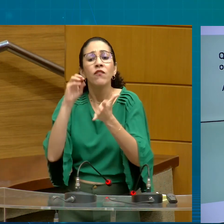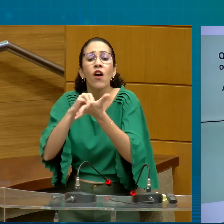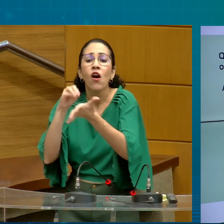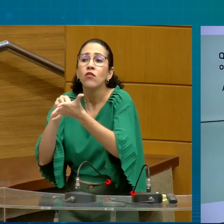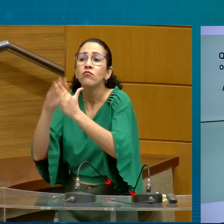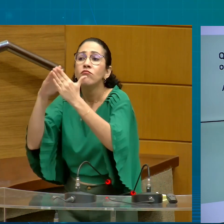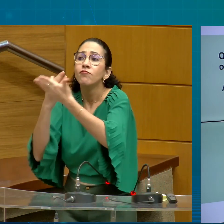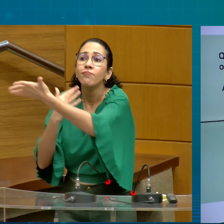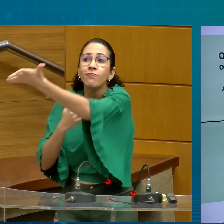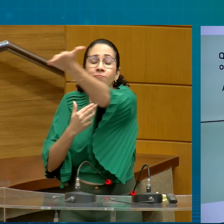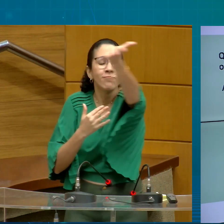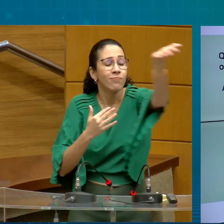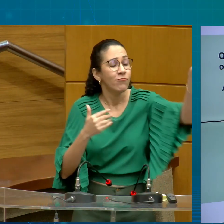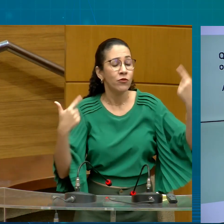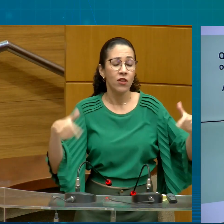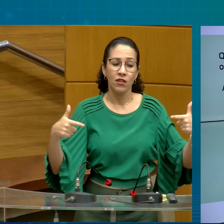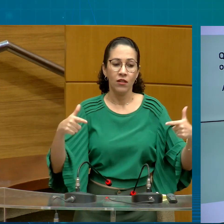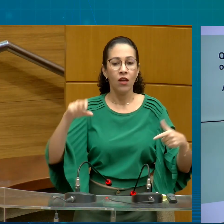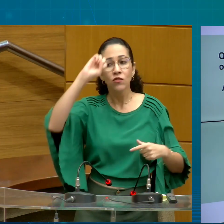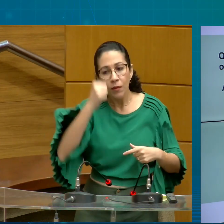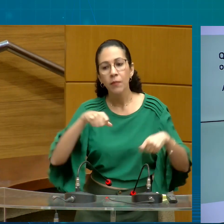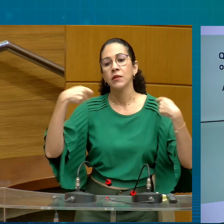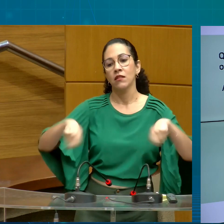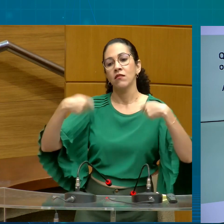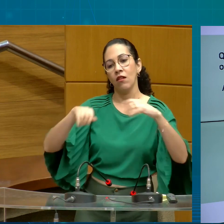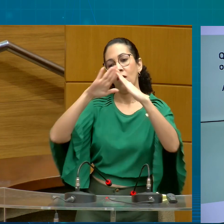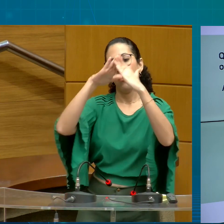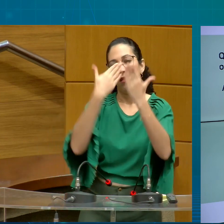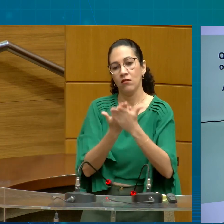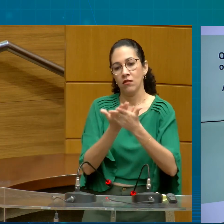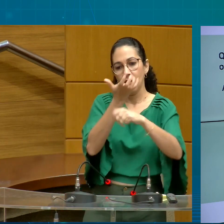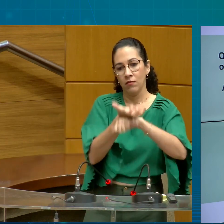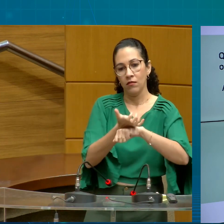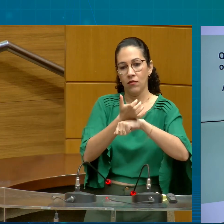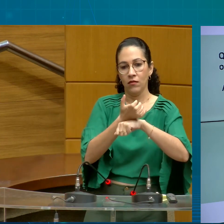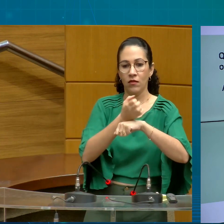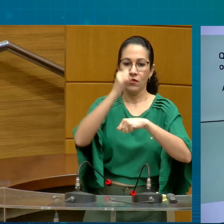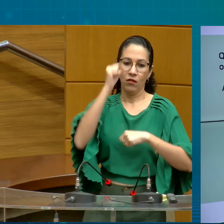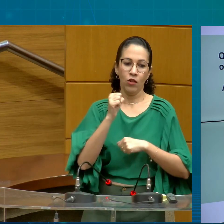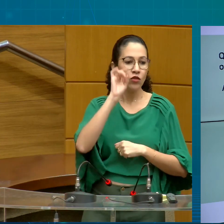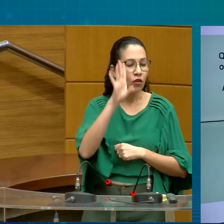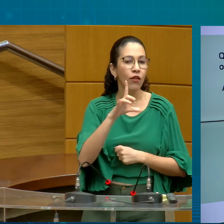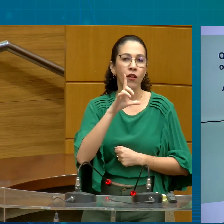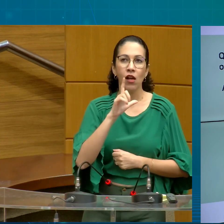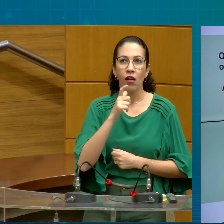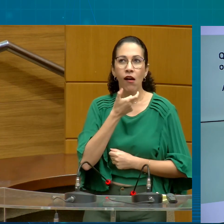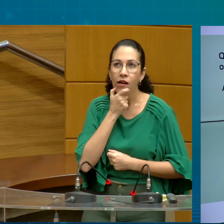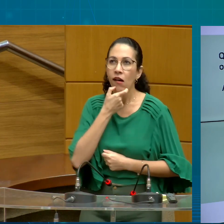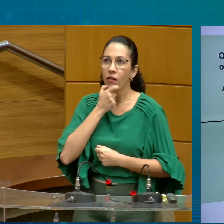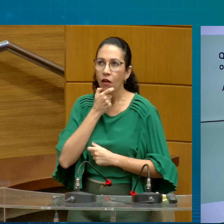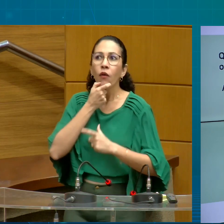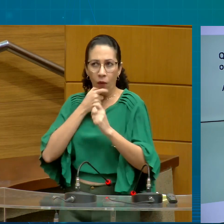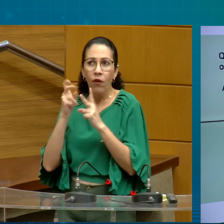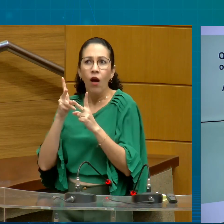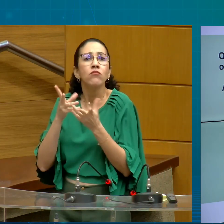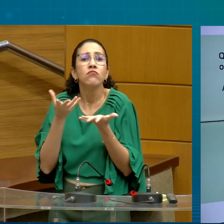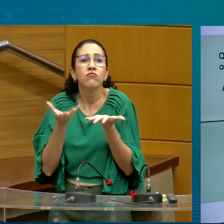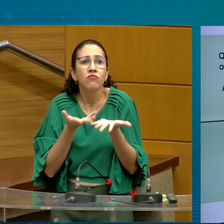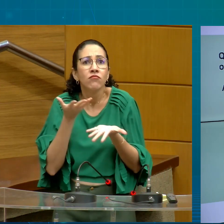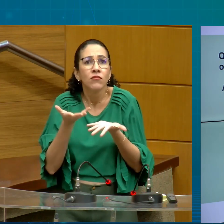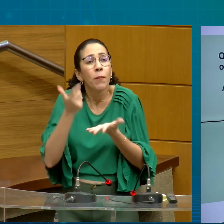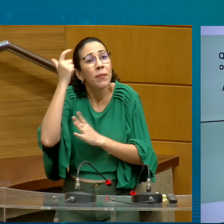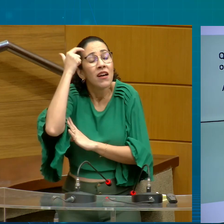existisse isso, né, como matéria obrigatória em outras. Eu vejo que existe essa falta, né? Sergipe precisa disso nas escolas, né, se tornar uma matéria